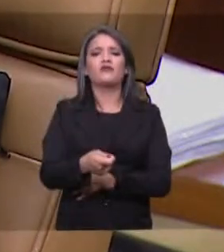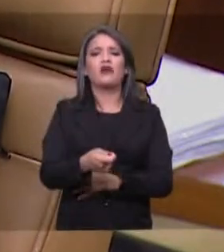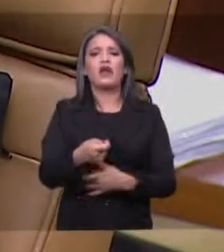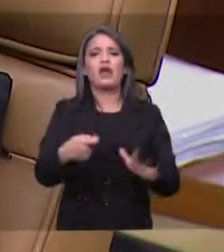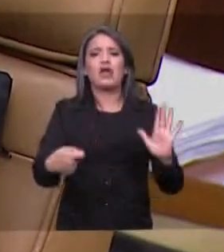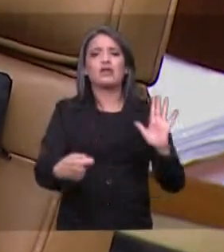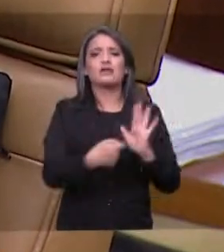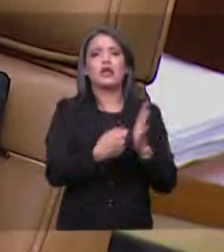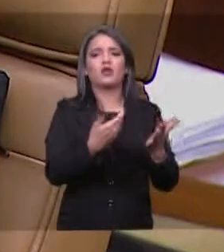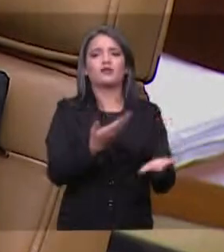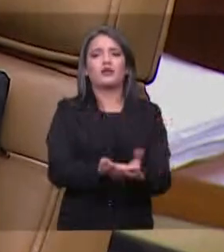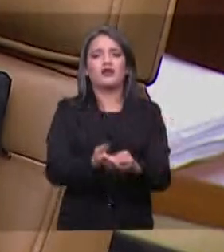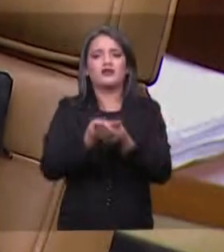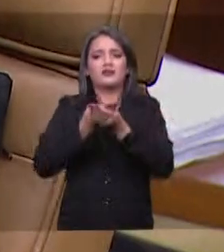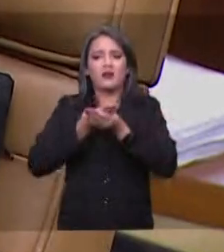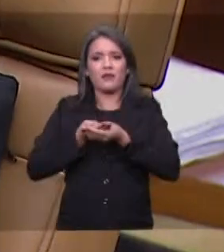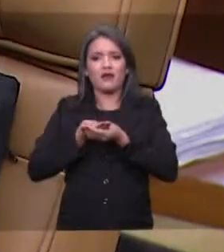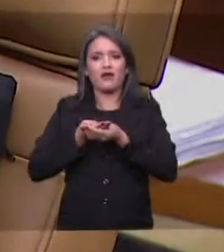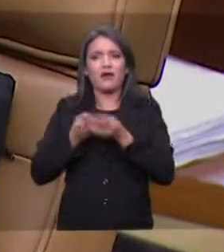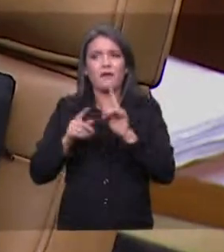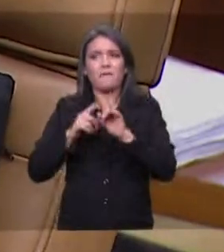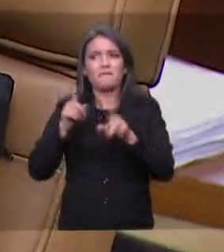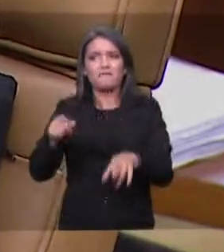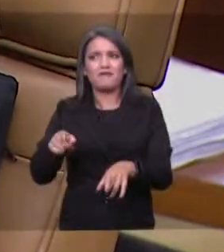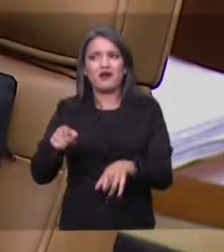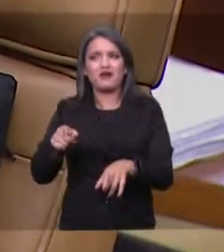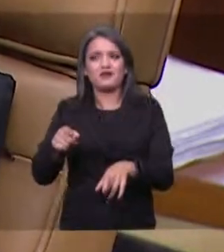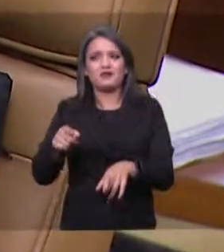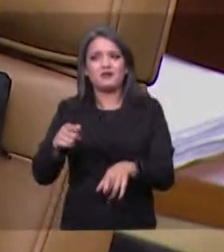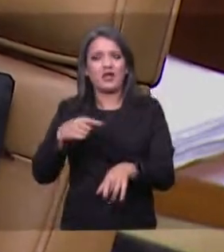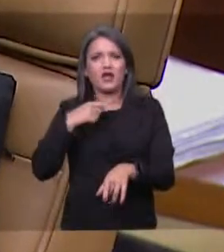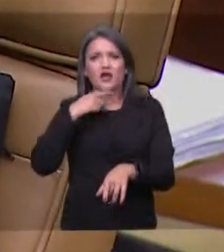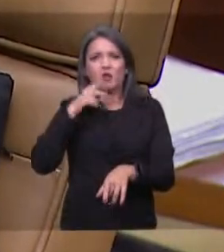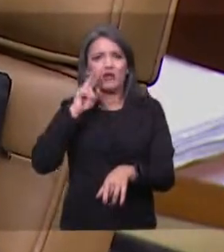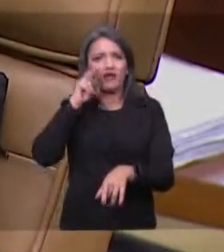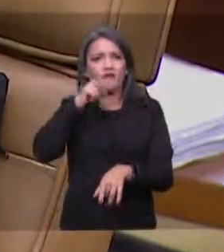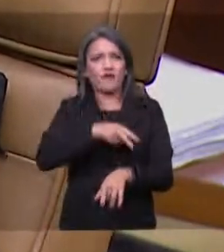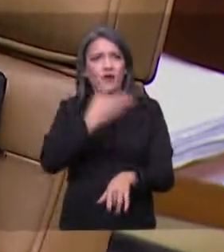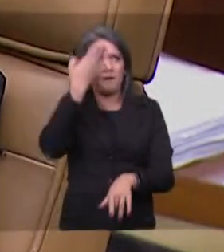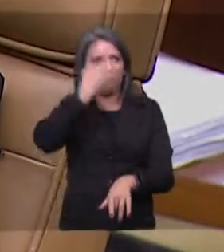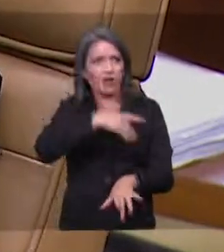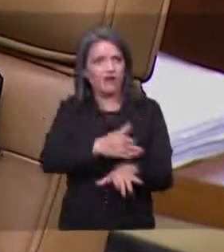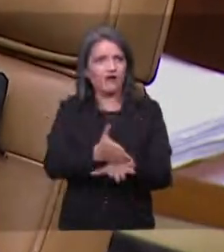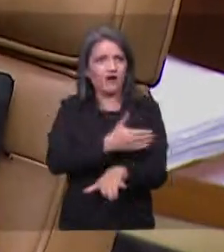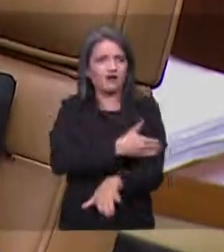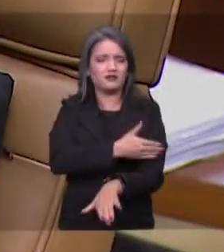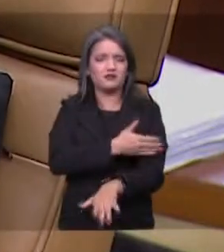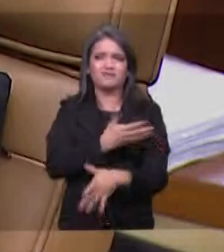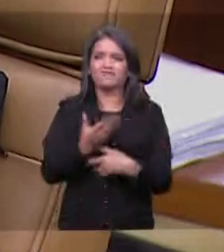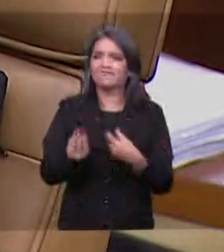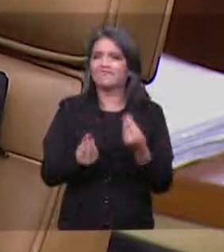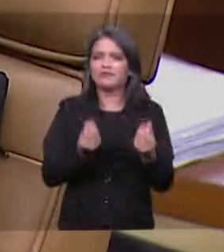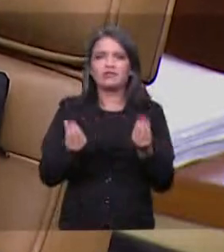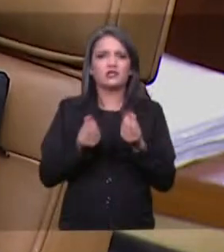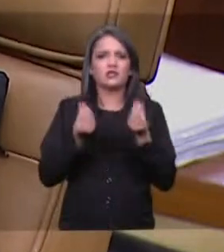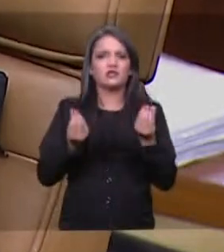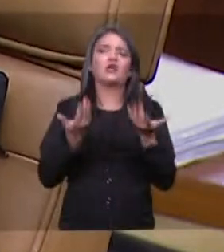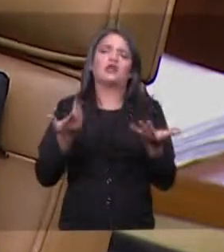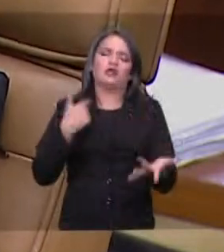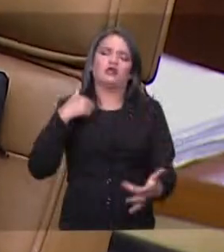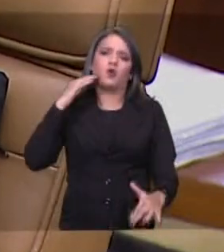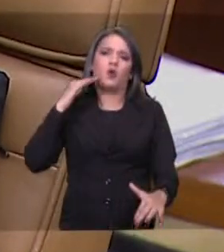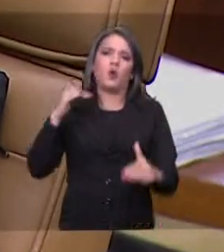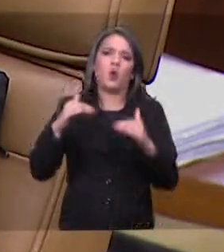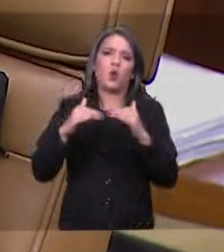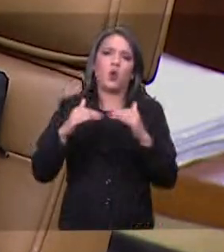ter vista das provas produzidas antecedentemente? Então, eu concordo com Sua Excelência